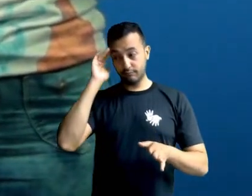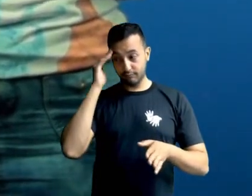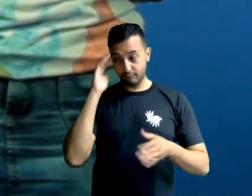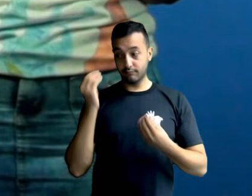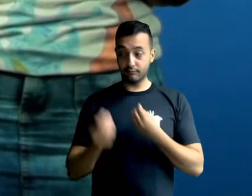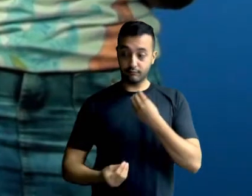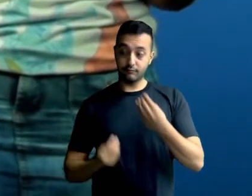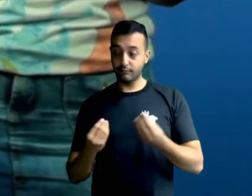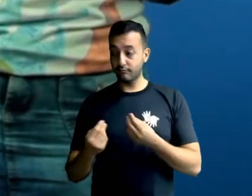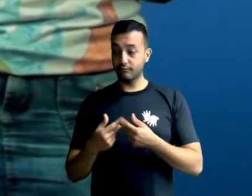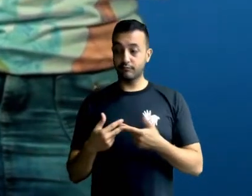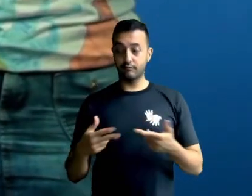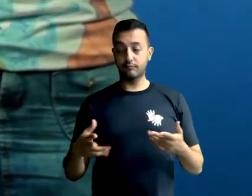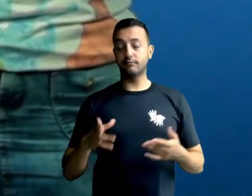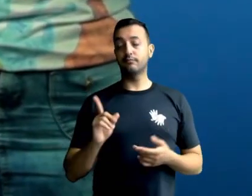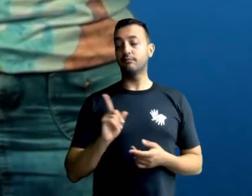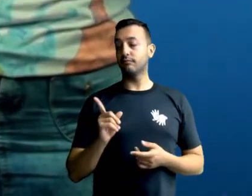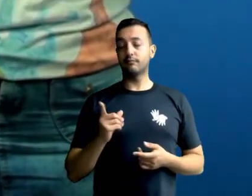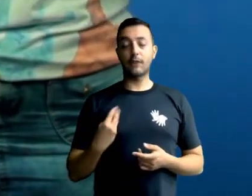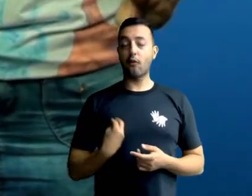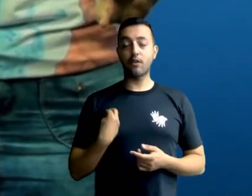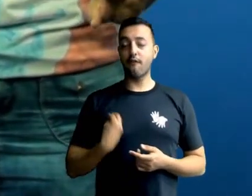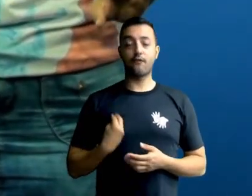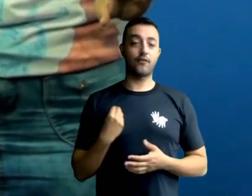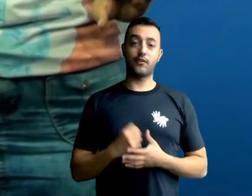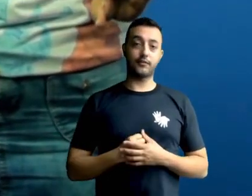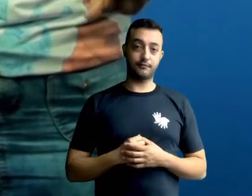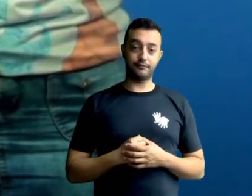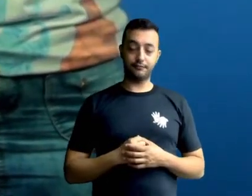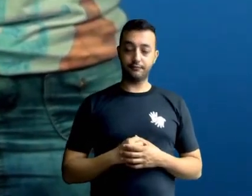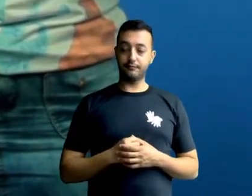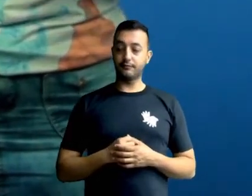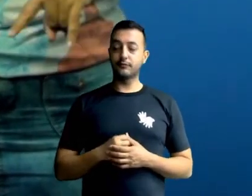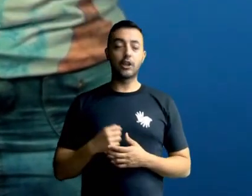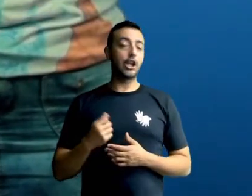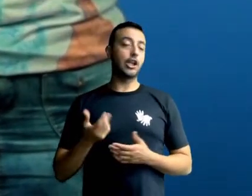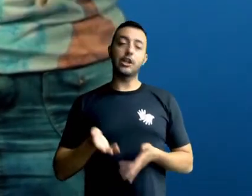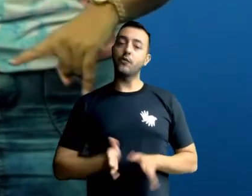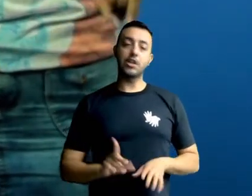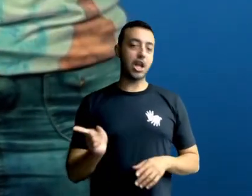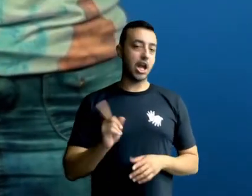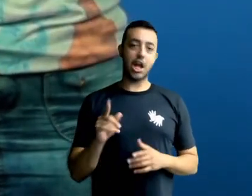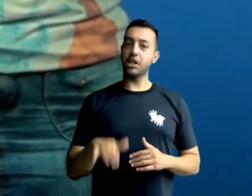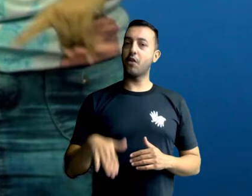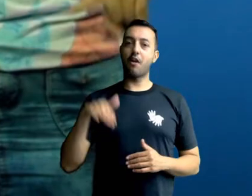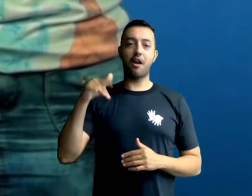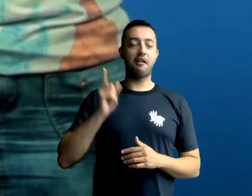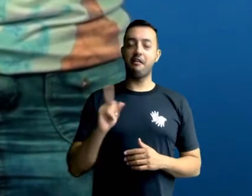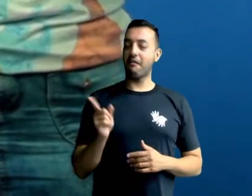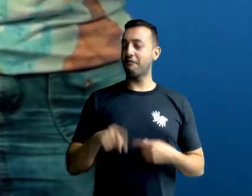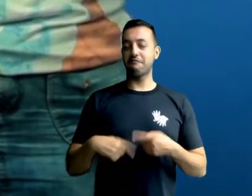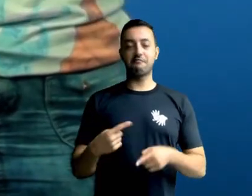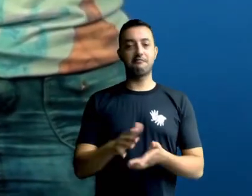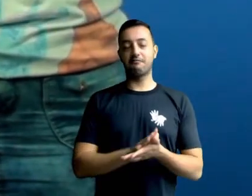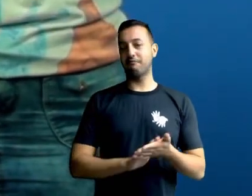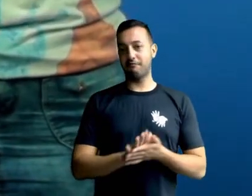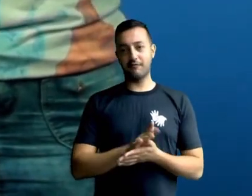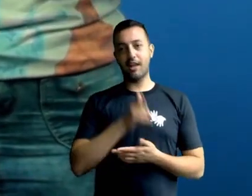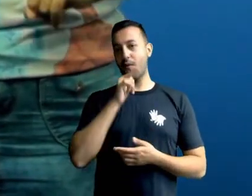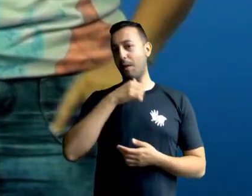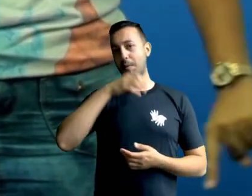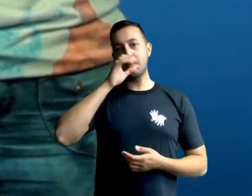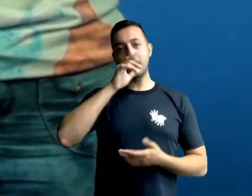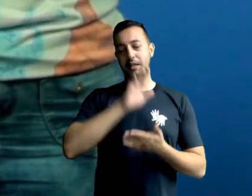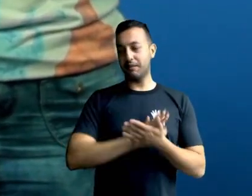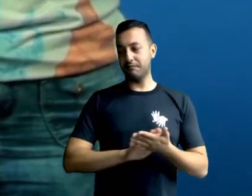vamos entender um pouquinho sobre os elementos que não têm vida. Isso mesmo, que não nasce, não cresce, não se desenvolve, não se reproduz, não